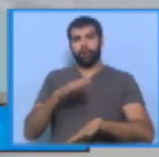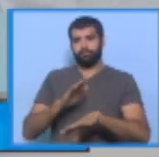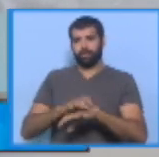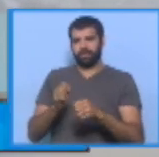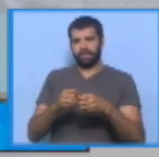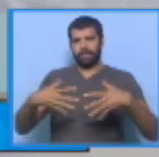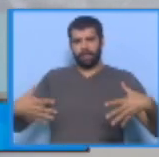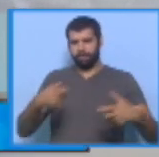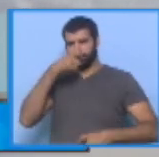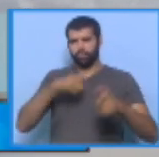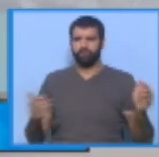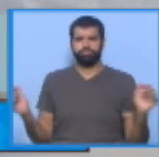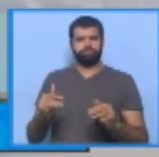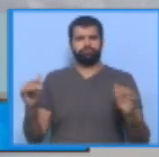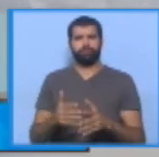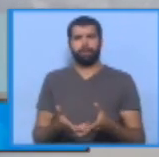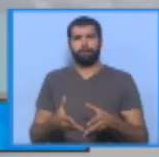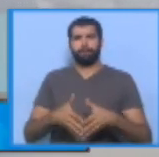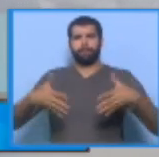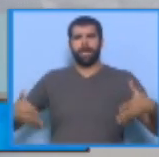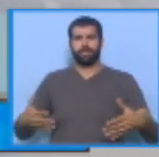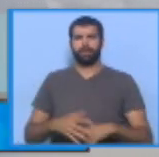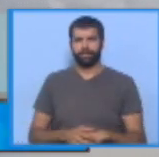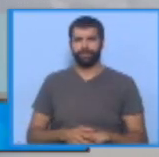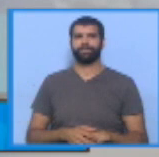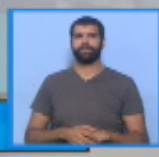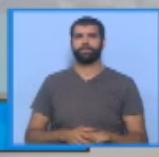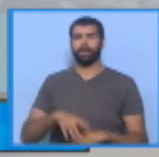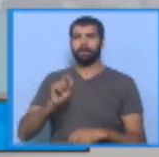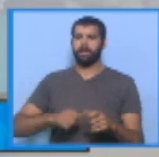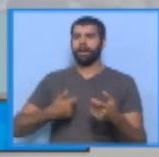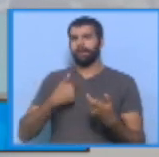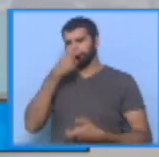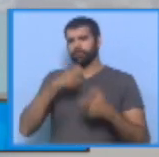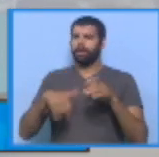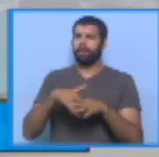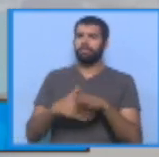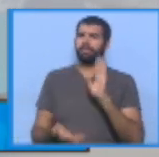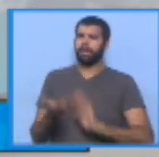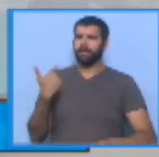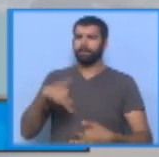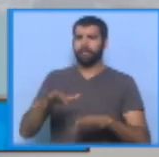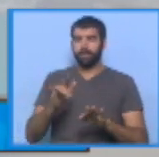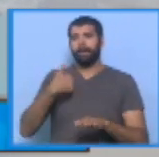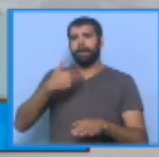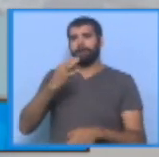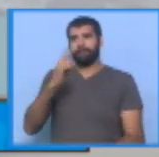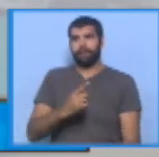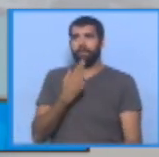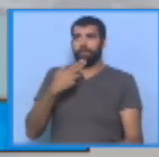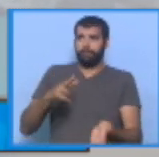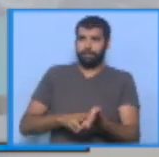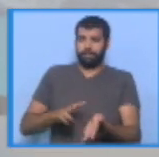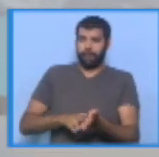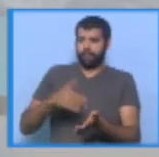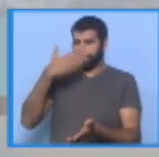volumetria. Mais gente, mais participação, mas a fé, de facto, é de todos